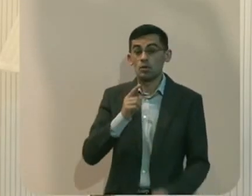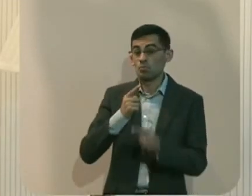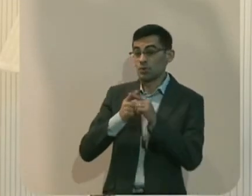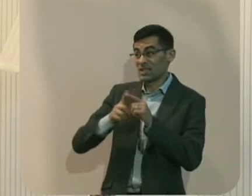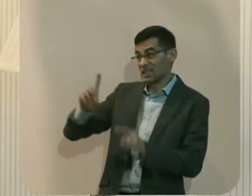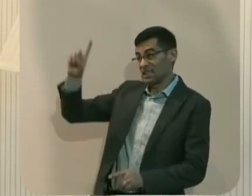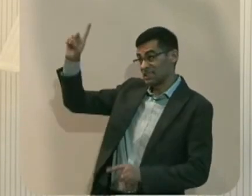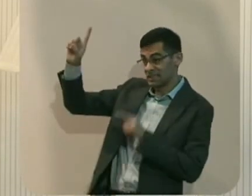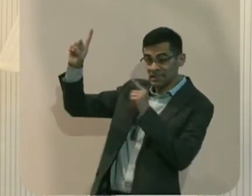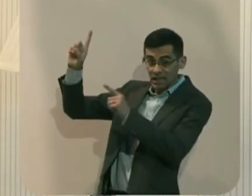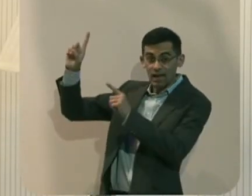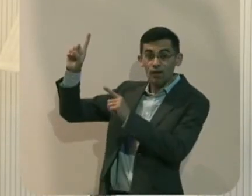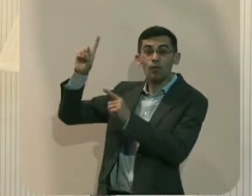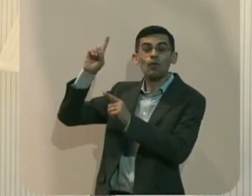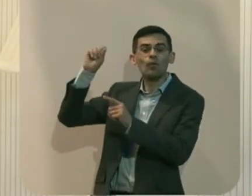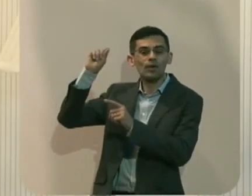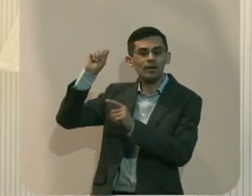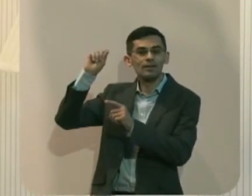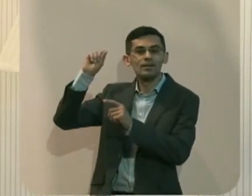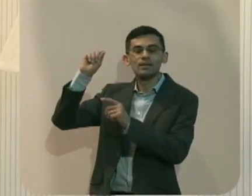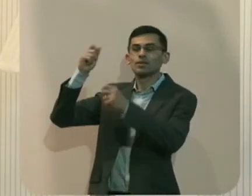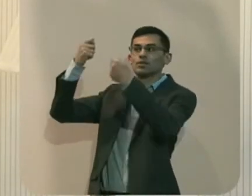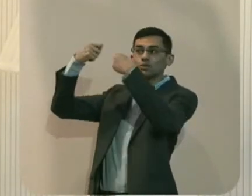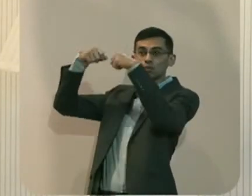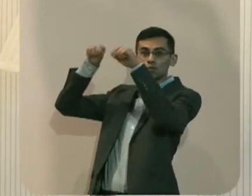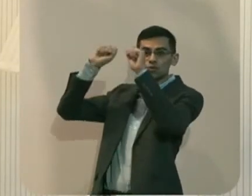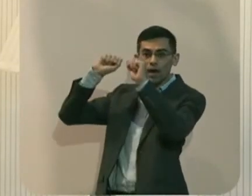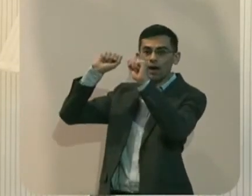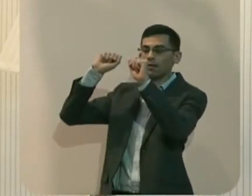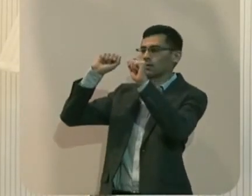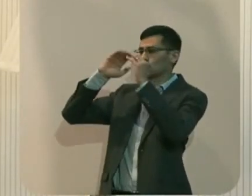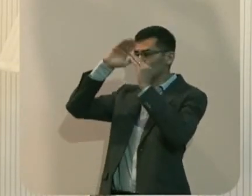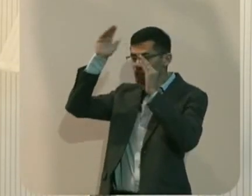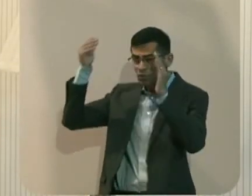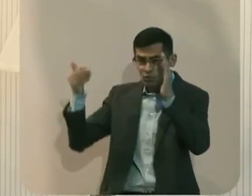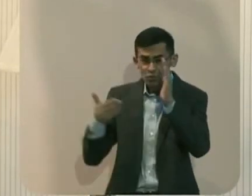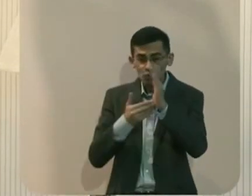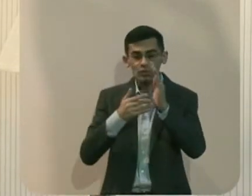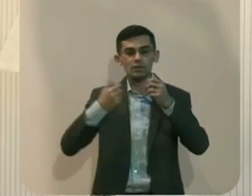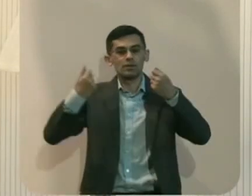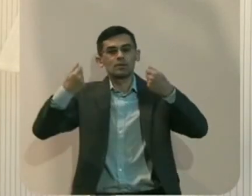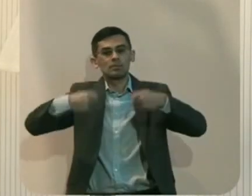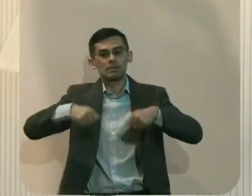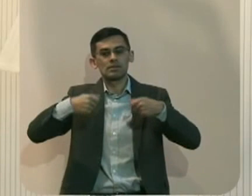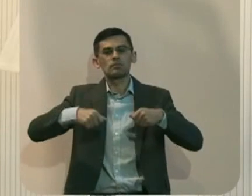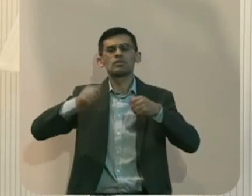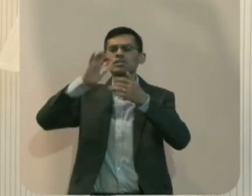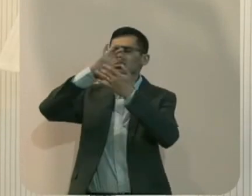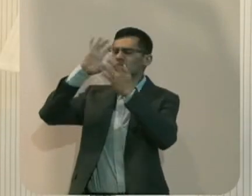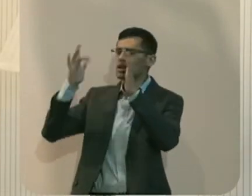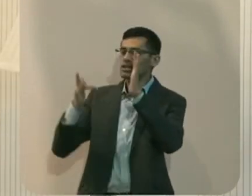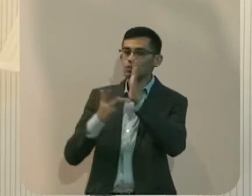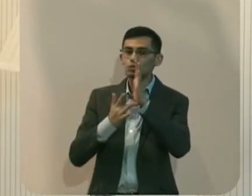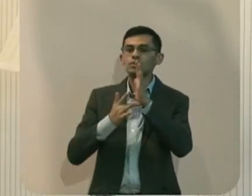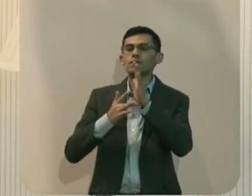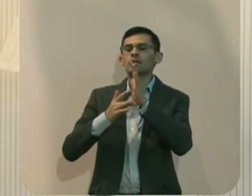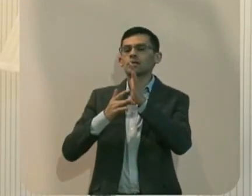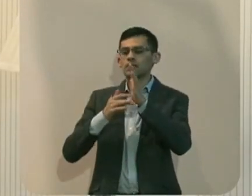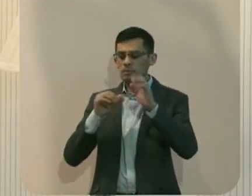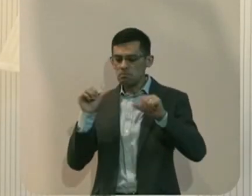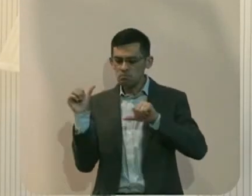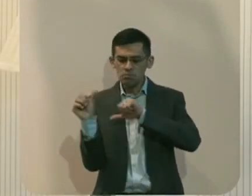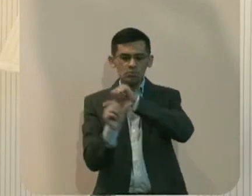o autor, Ele é o mantenedor, Ele é aquele que aperfeiçoa